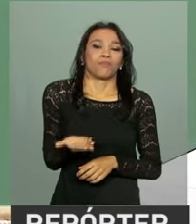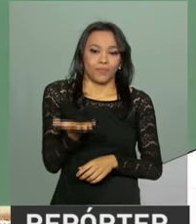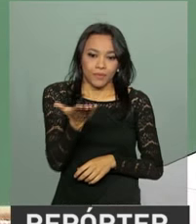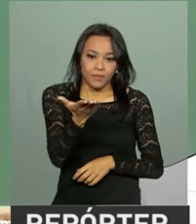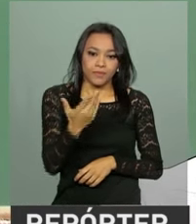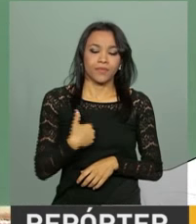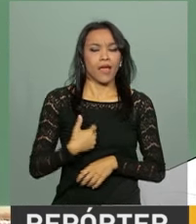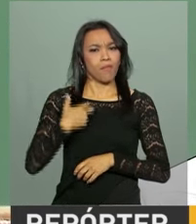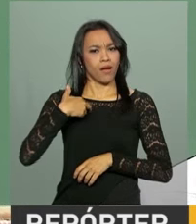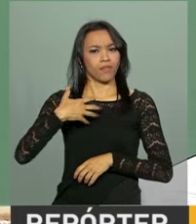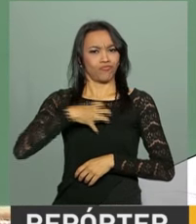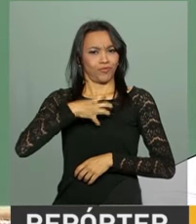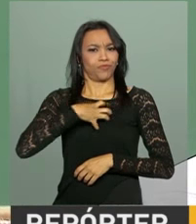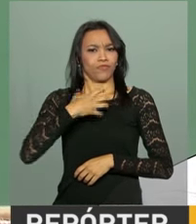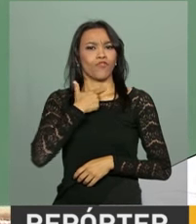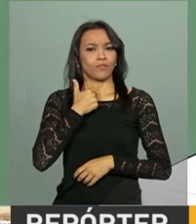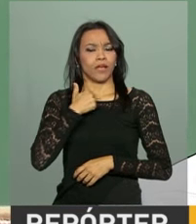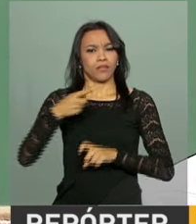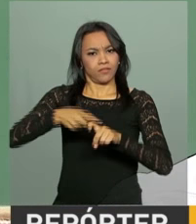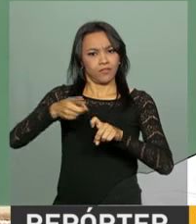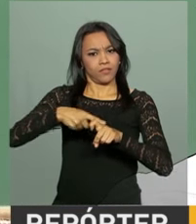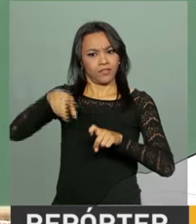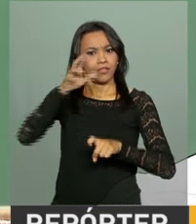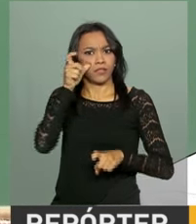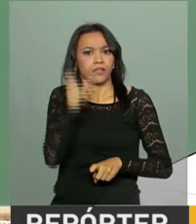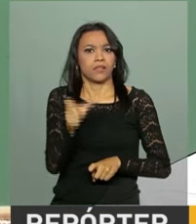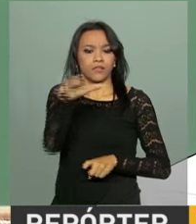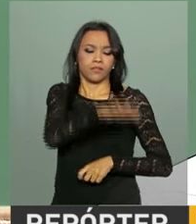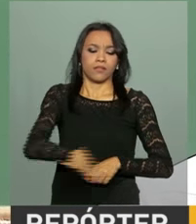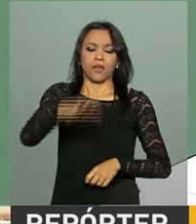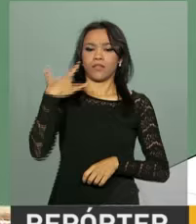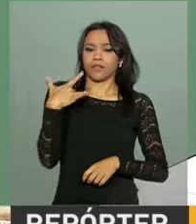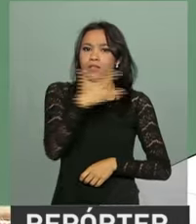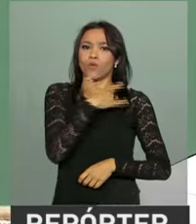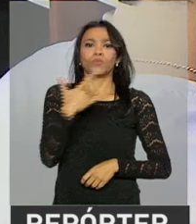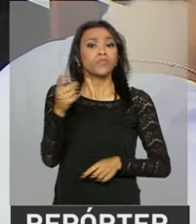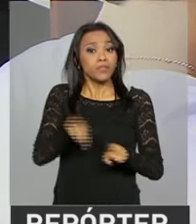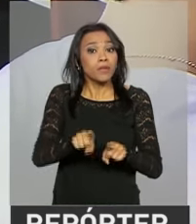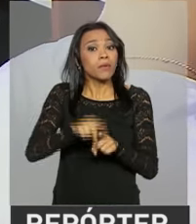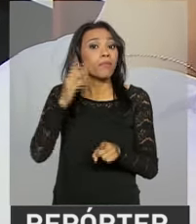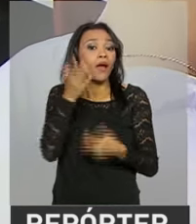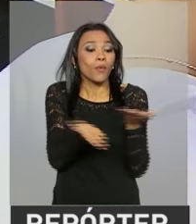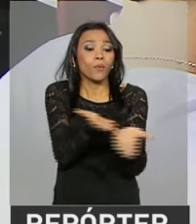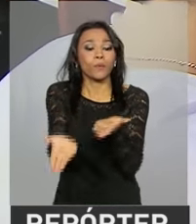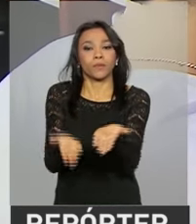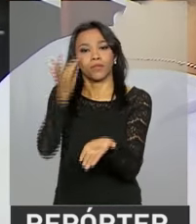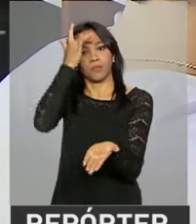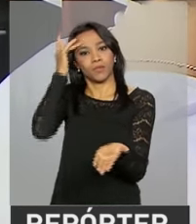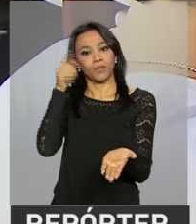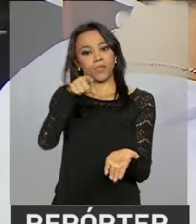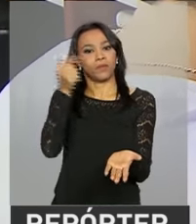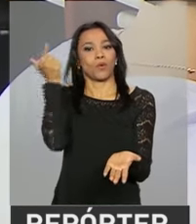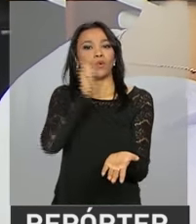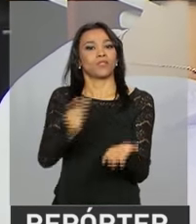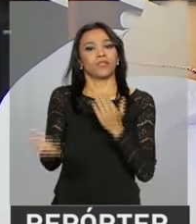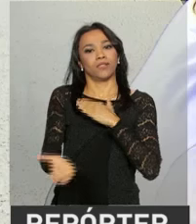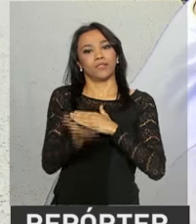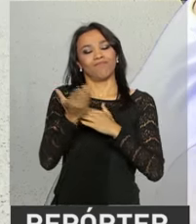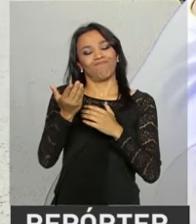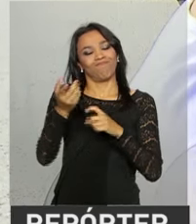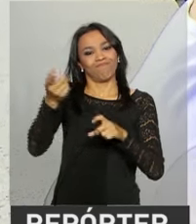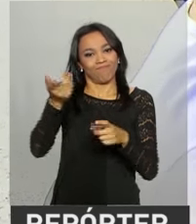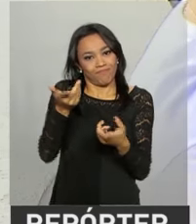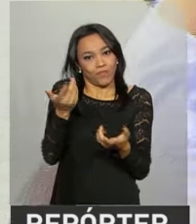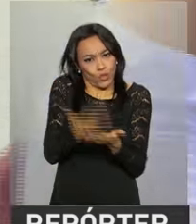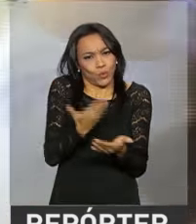uma vocação pessoal mesmo e o interesse pela área da saúde e por lidar com pessoas também e para ajudar a passar no tão sonhado vestibular